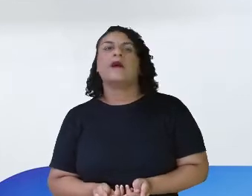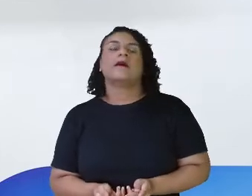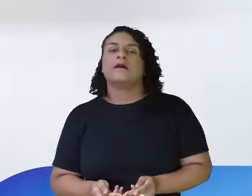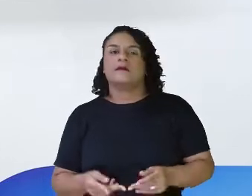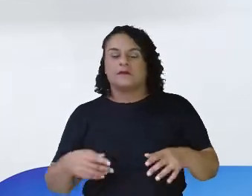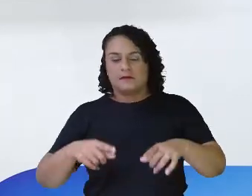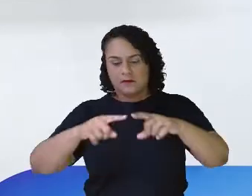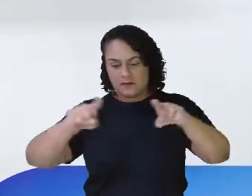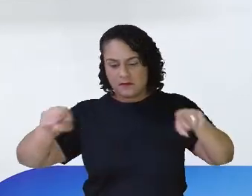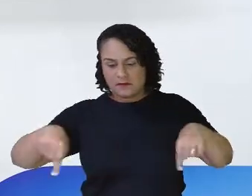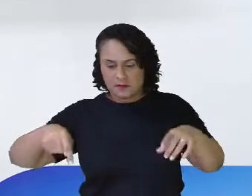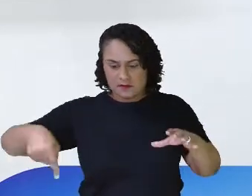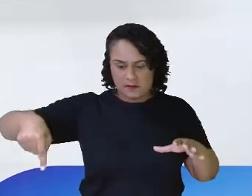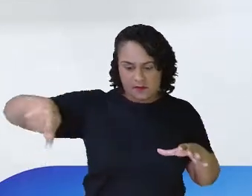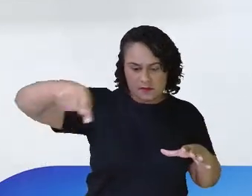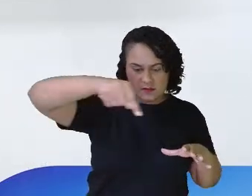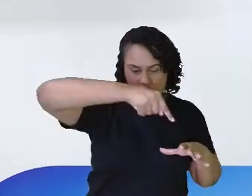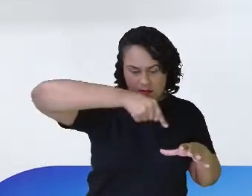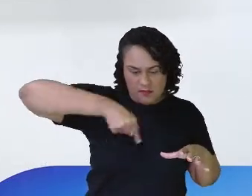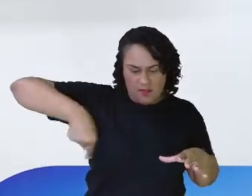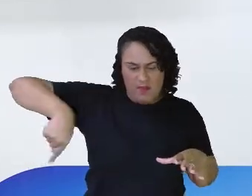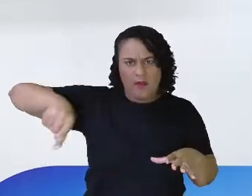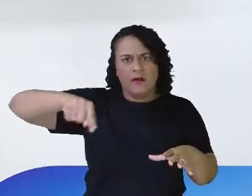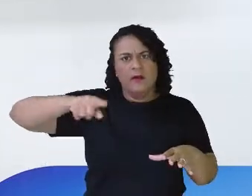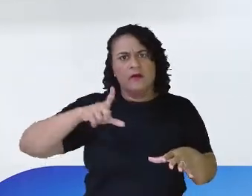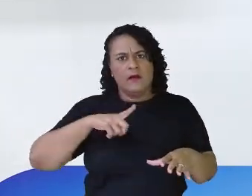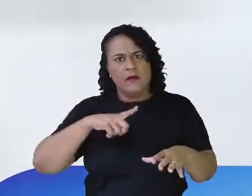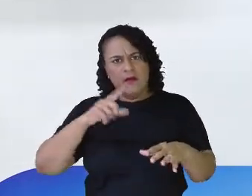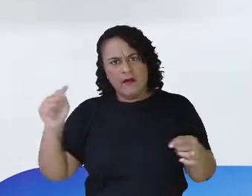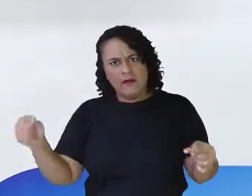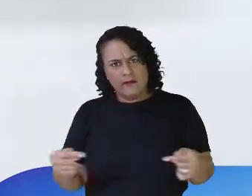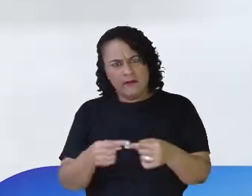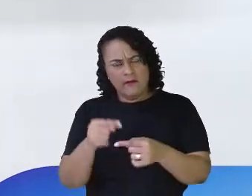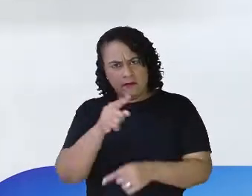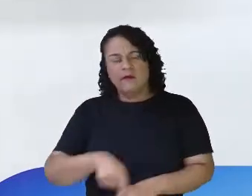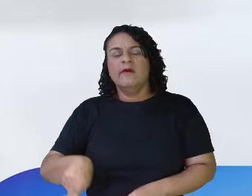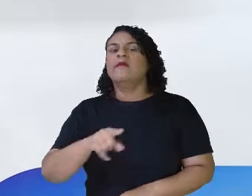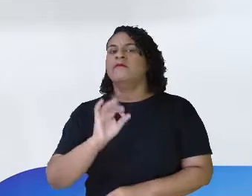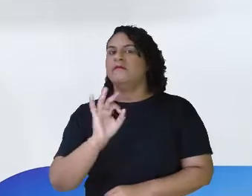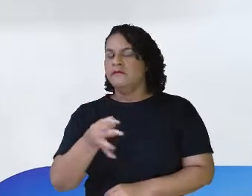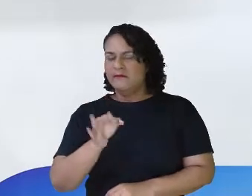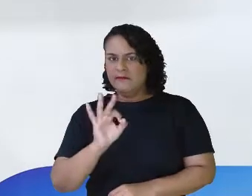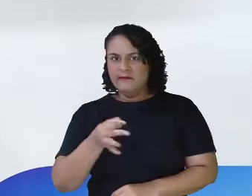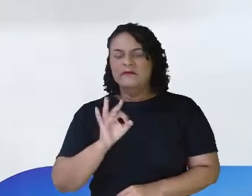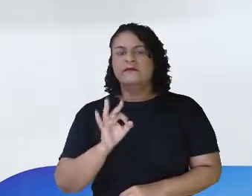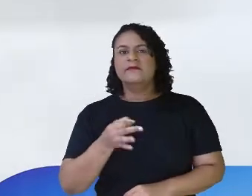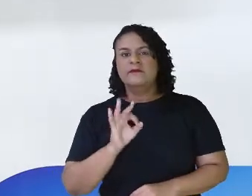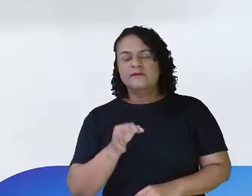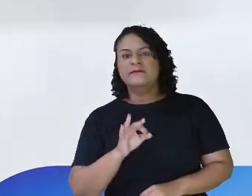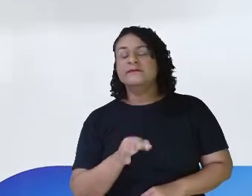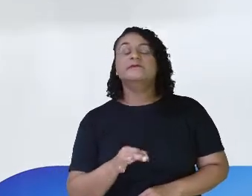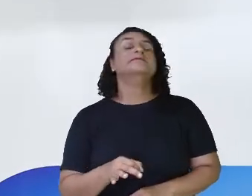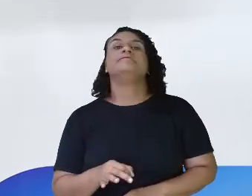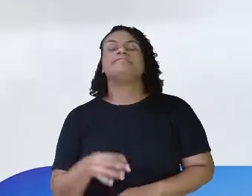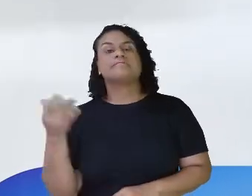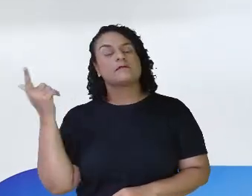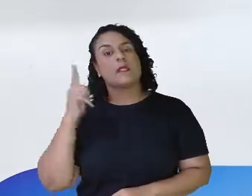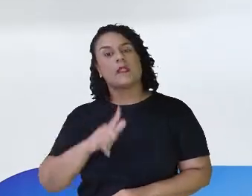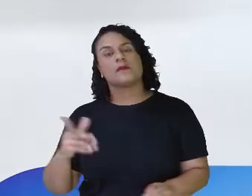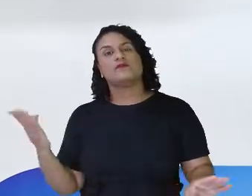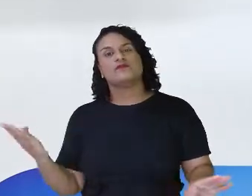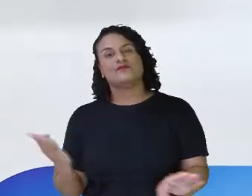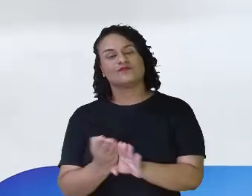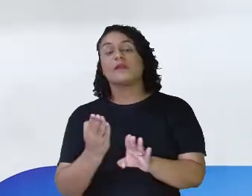fazer o contorno dele. Terei um círculo? Com certeza. A gente consegue